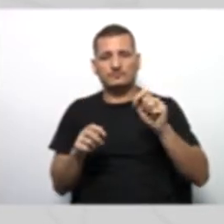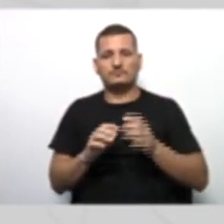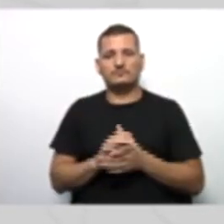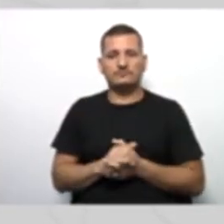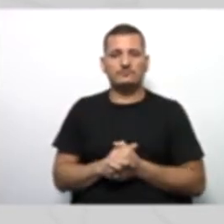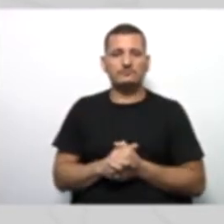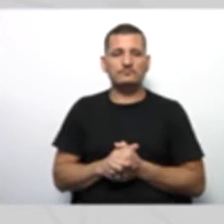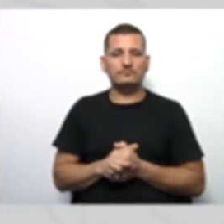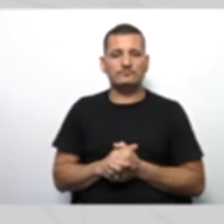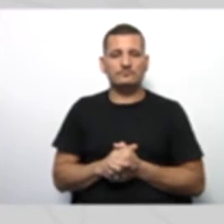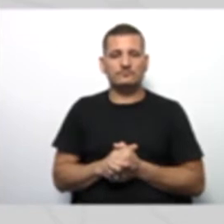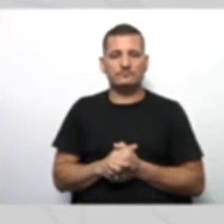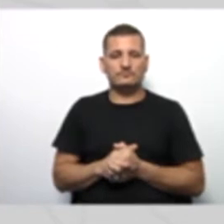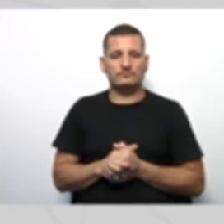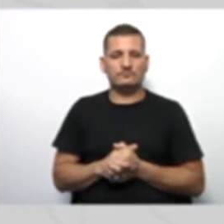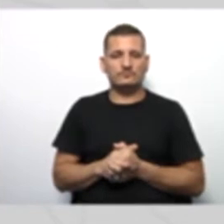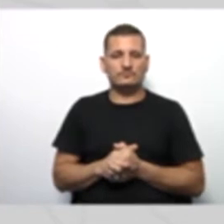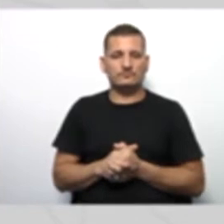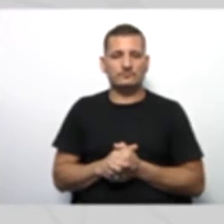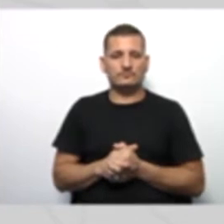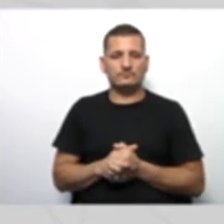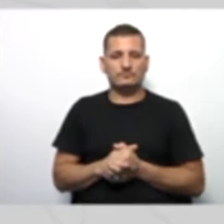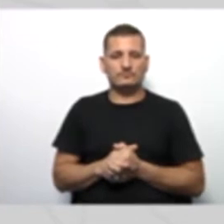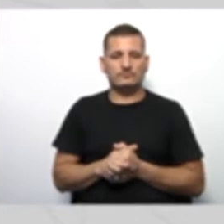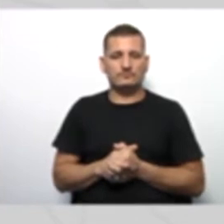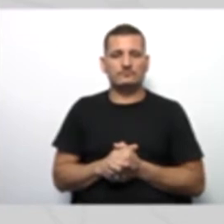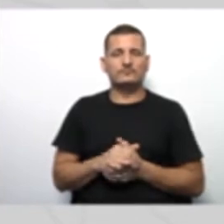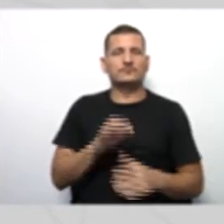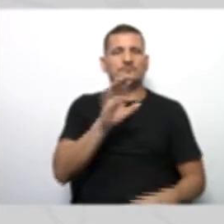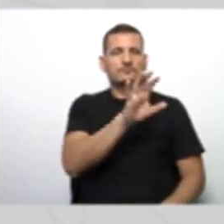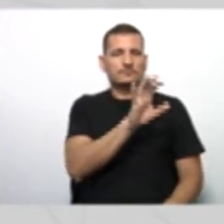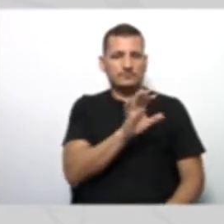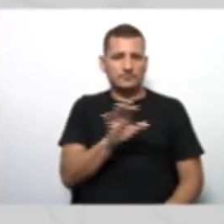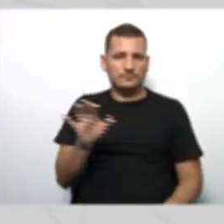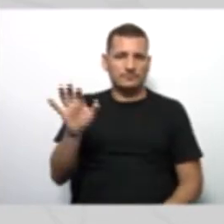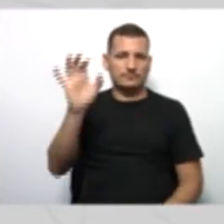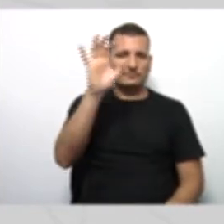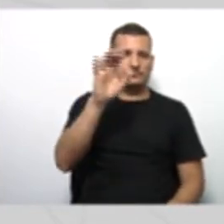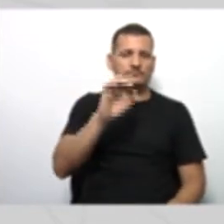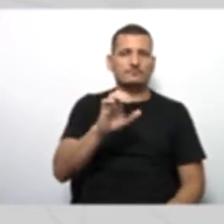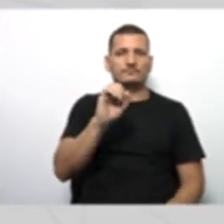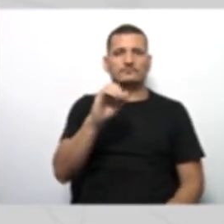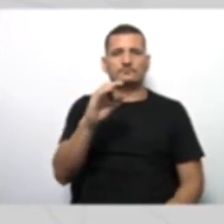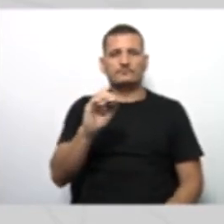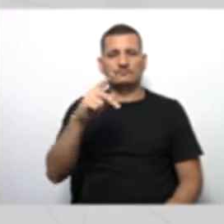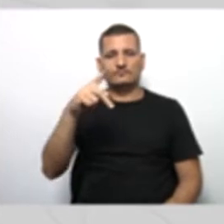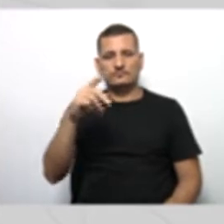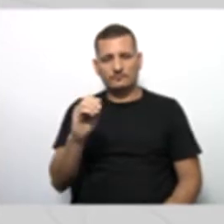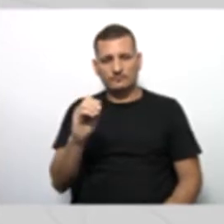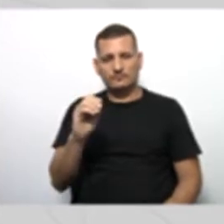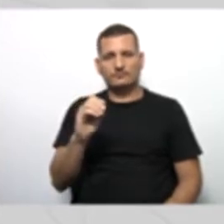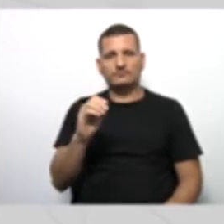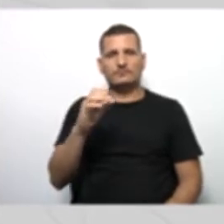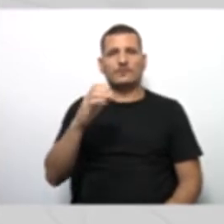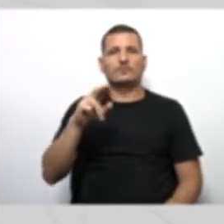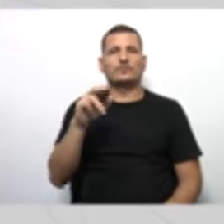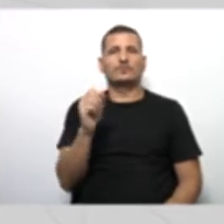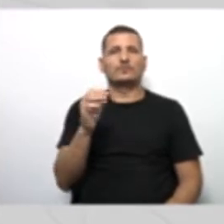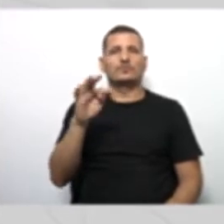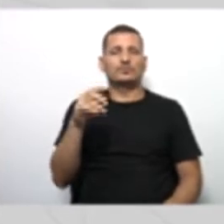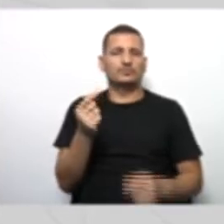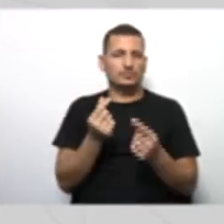isso. Então, com base no que foi levantado, serão necessárias a análises e reuniões para o planejamento, nas quais você